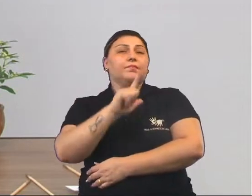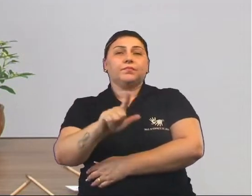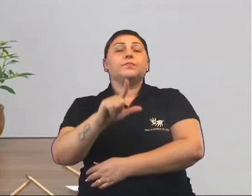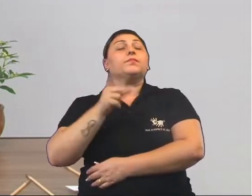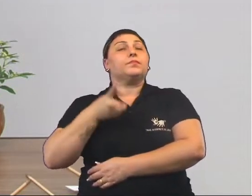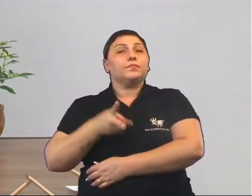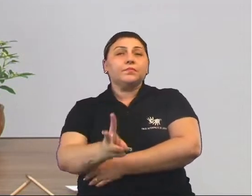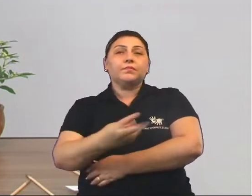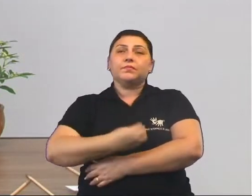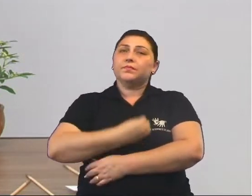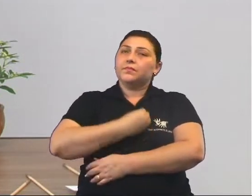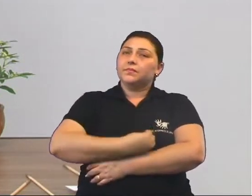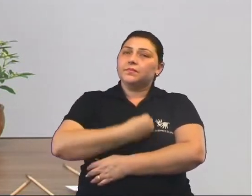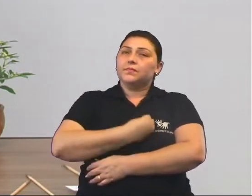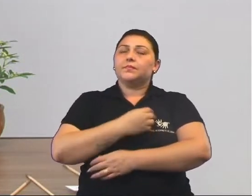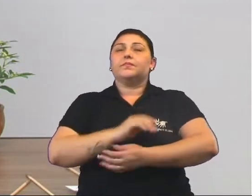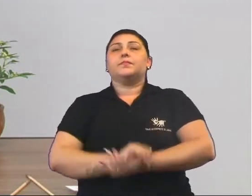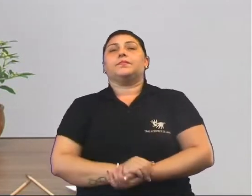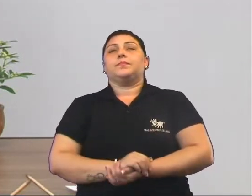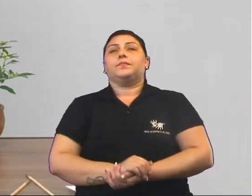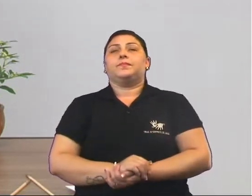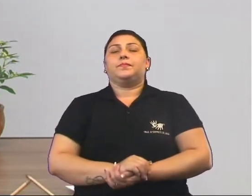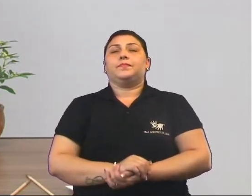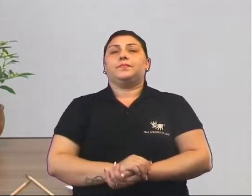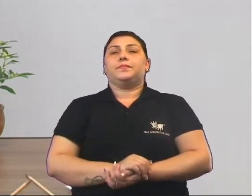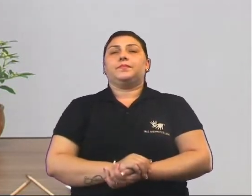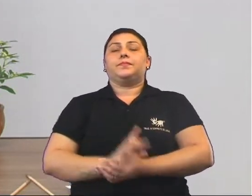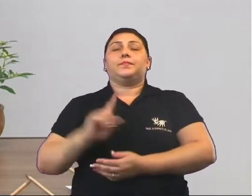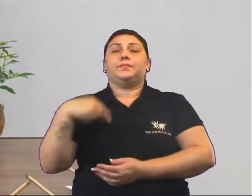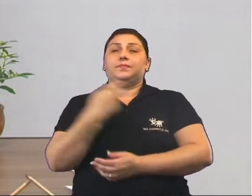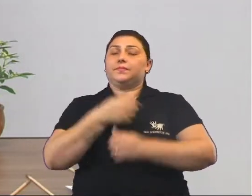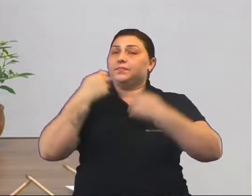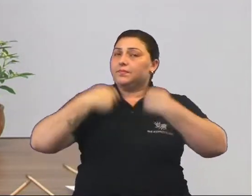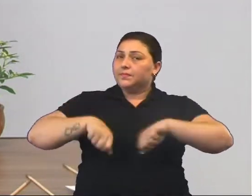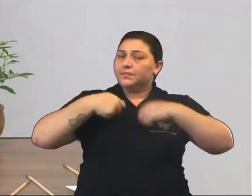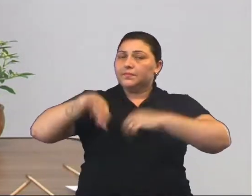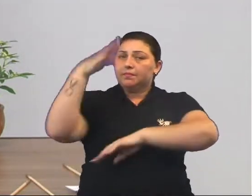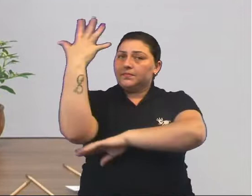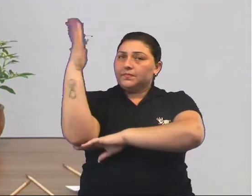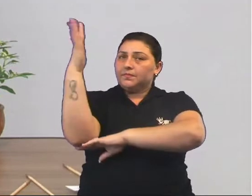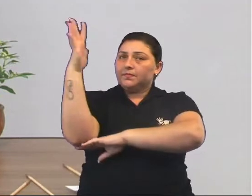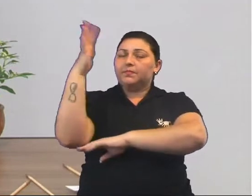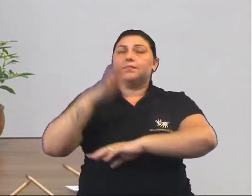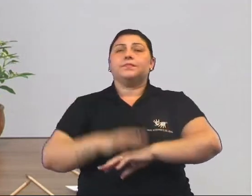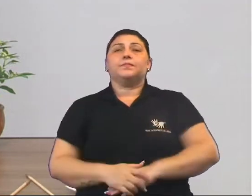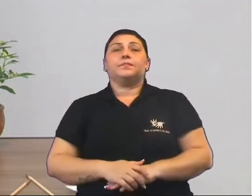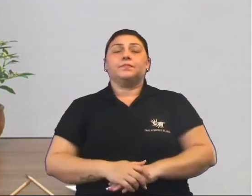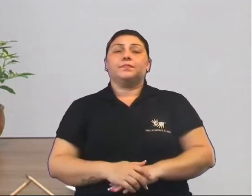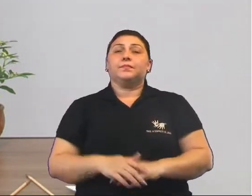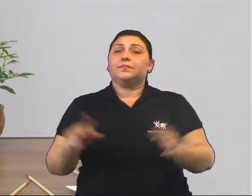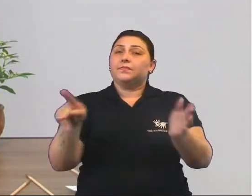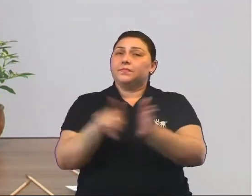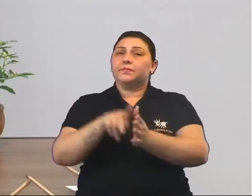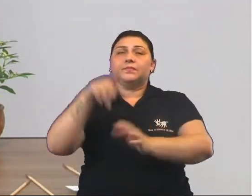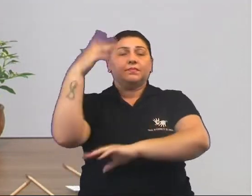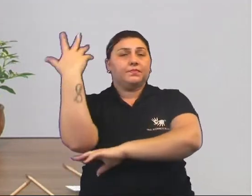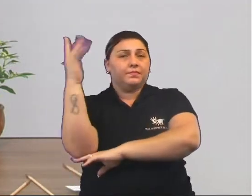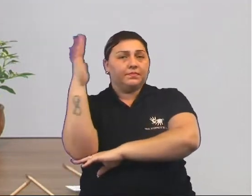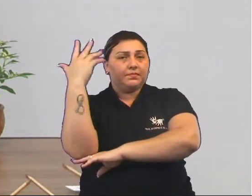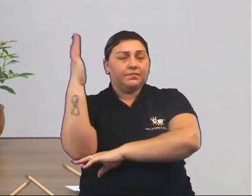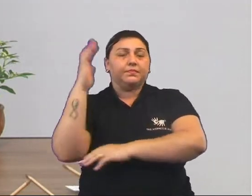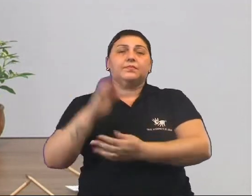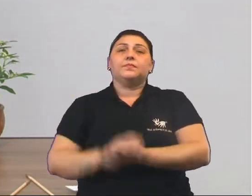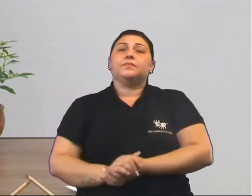conseguiriam sobreviver. Isso mesmo, afinal, nós precisamos das plantas. É nas